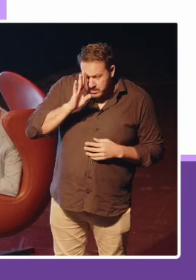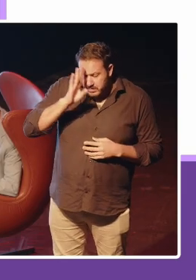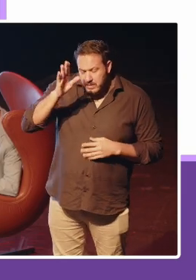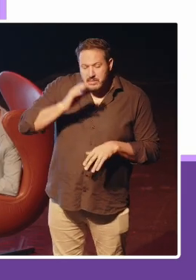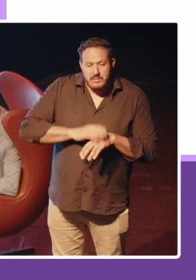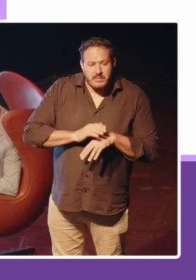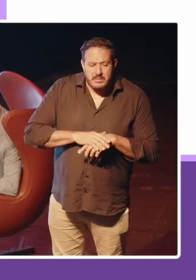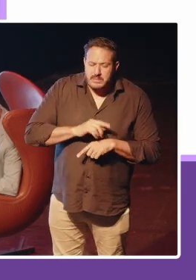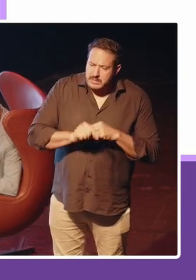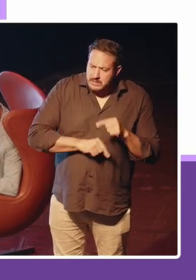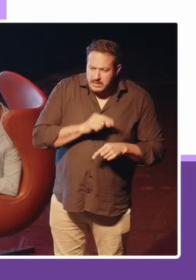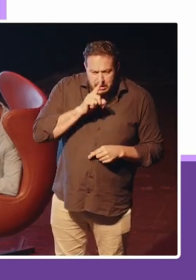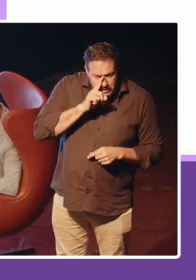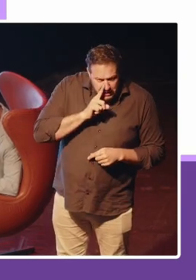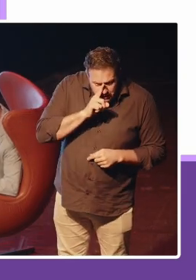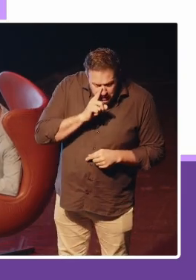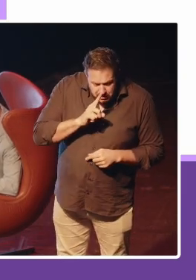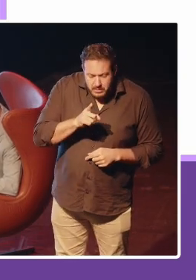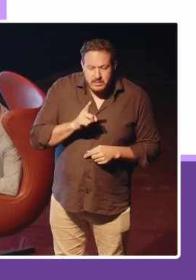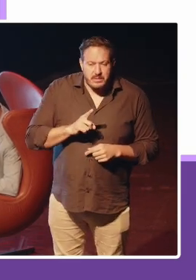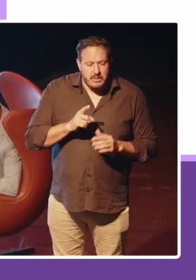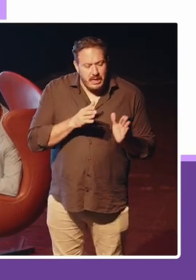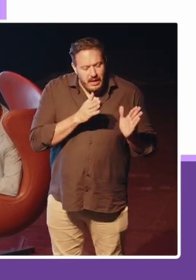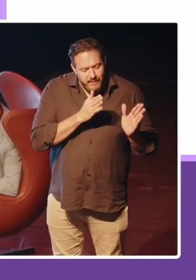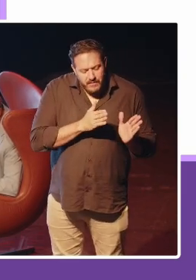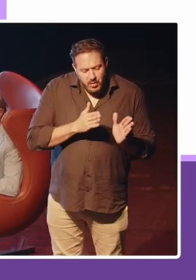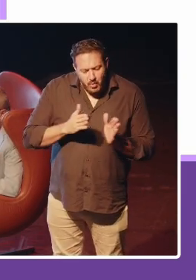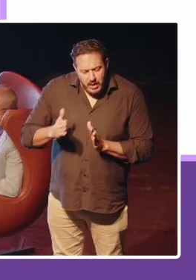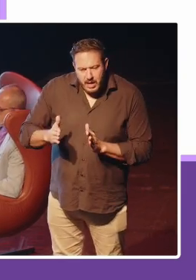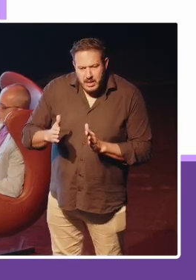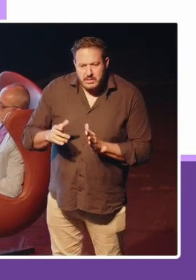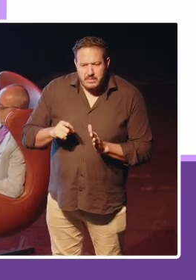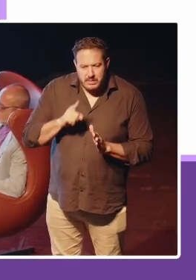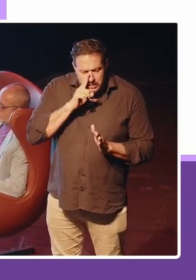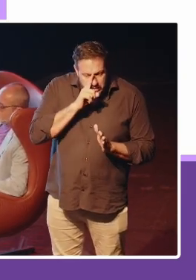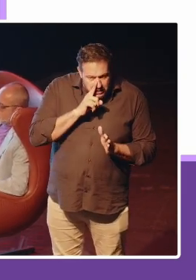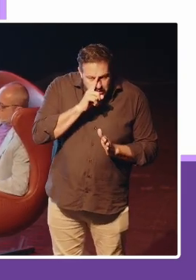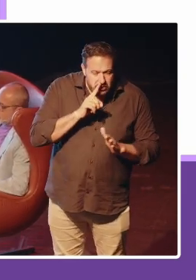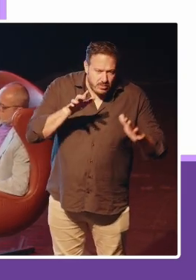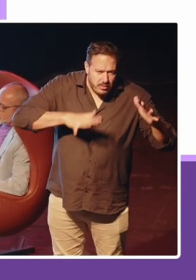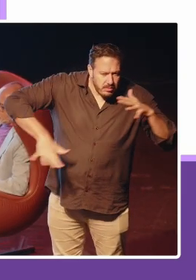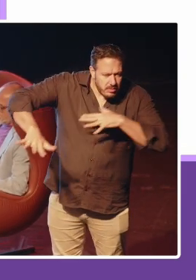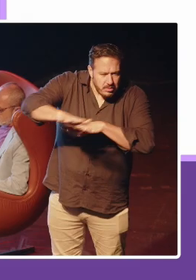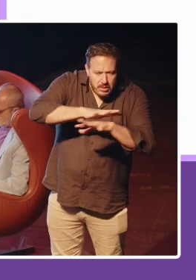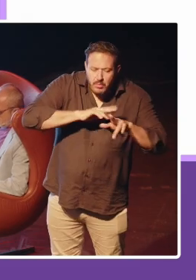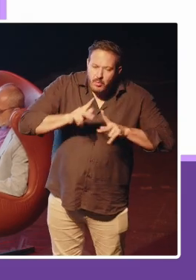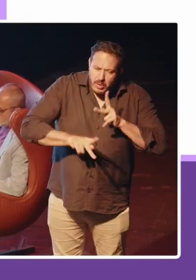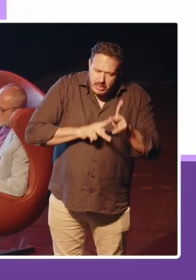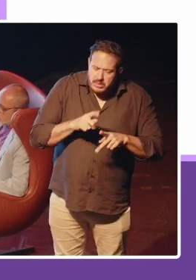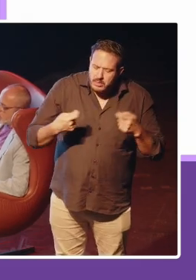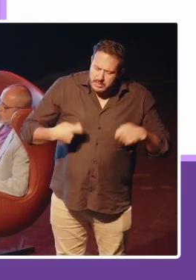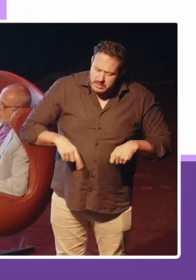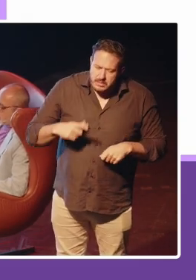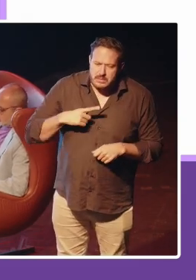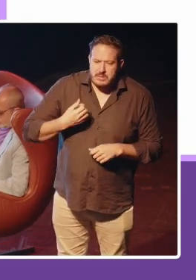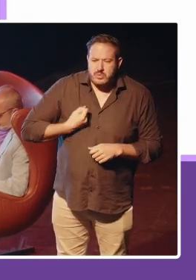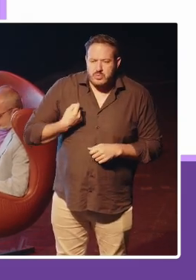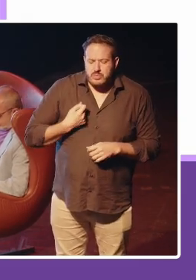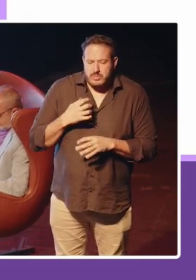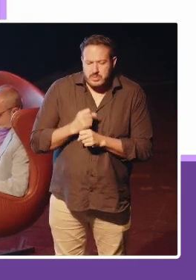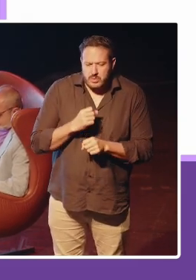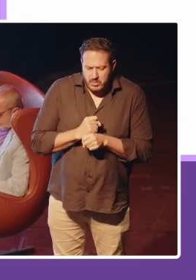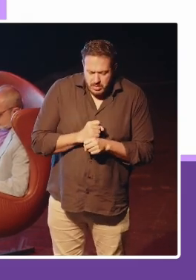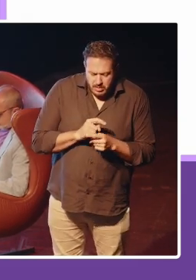que é a prevalência, Cláudia? É a frequência desse fator de risco na população. Tá? Então, a gente precisa desse número para fazer esses cálculos.